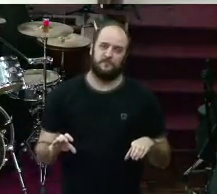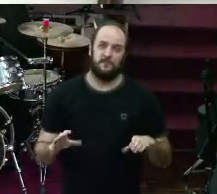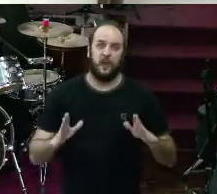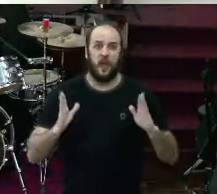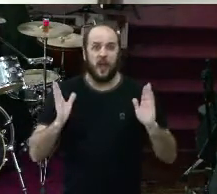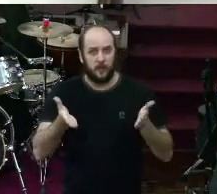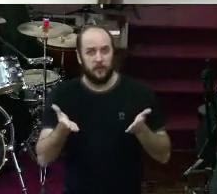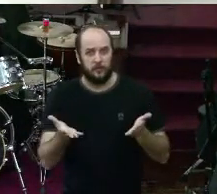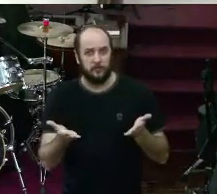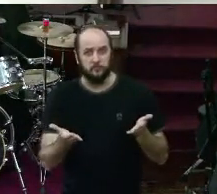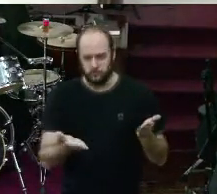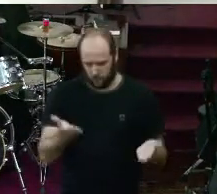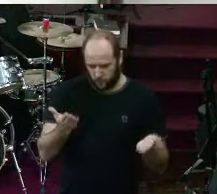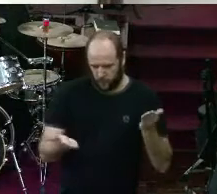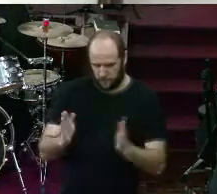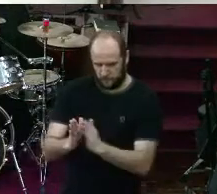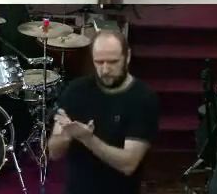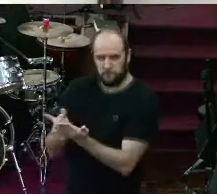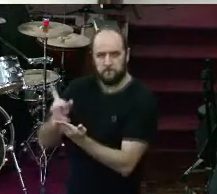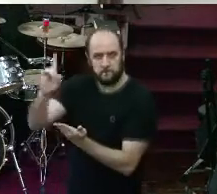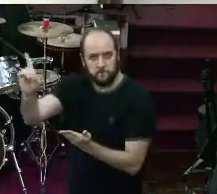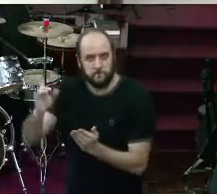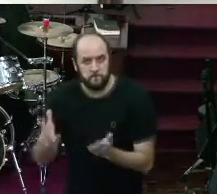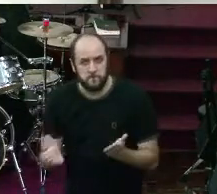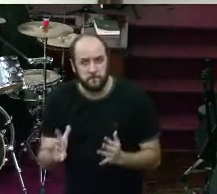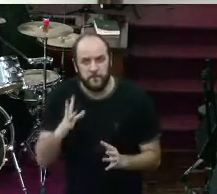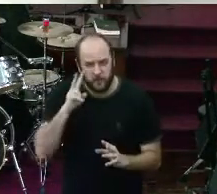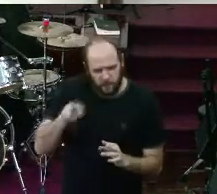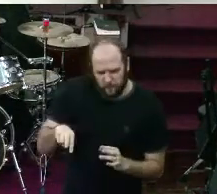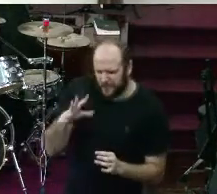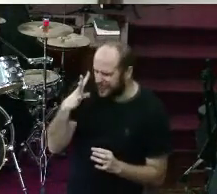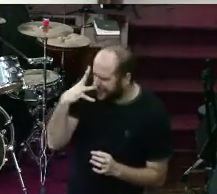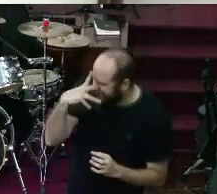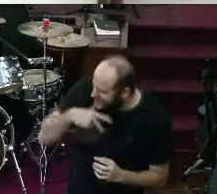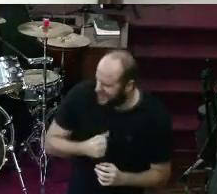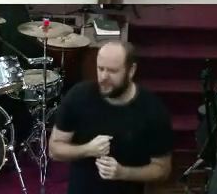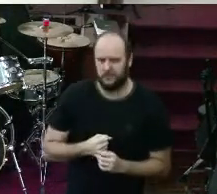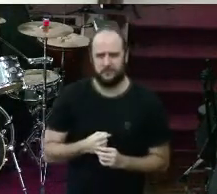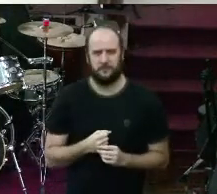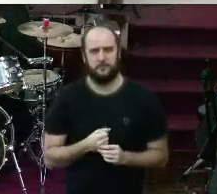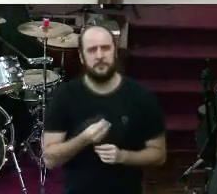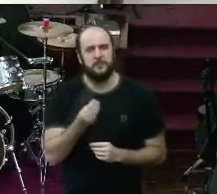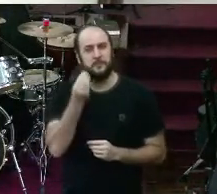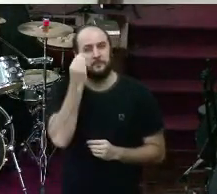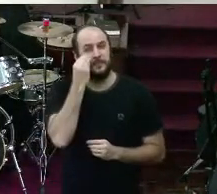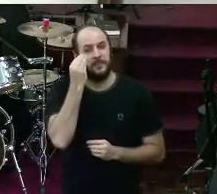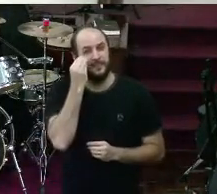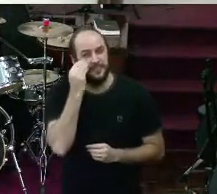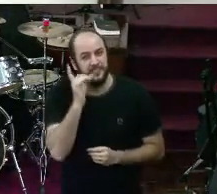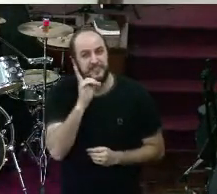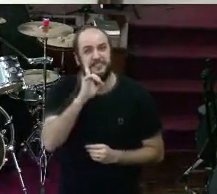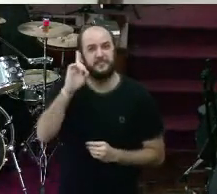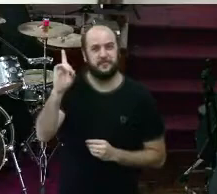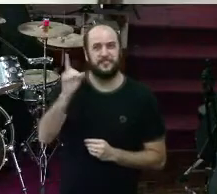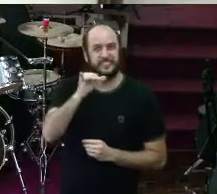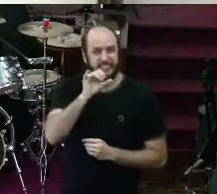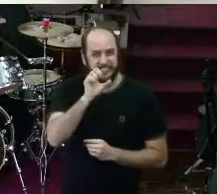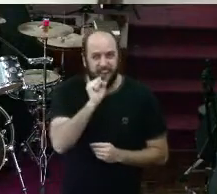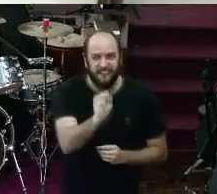outro texto, caminhando aqui para os instantes finais. Olha que coisa linda, essa experiência que Deus dera a